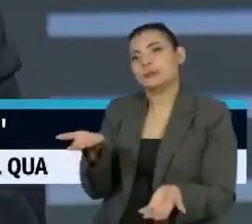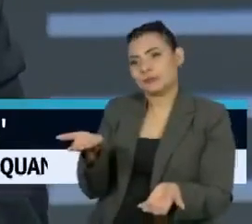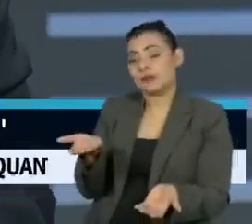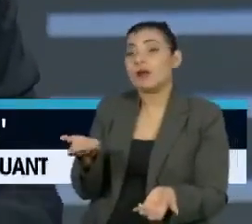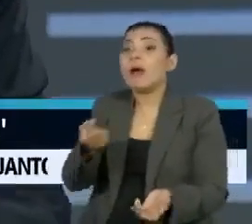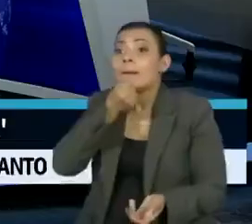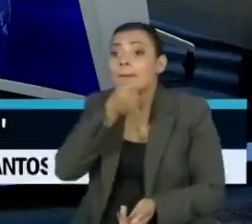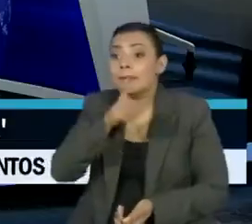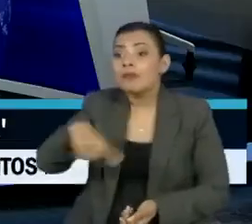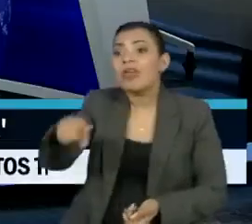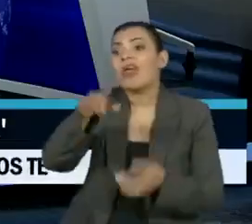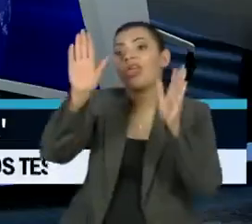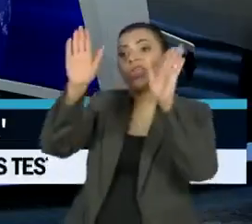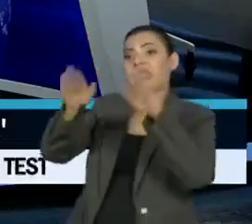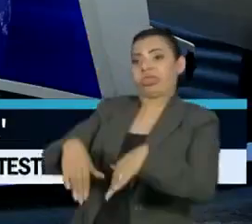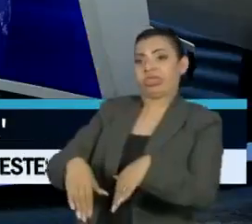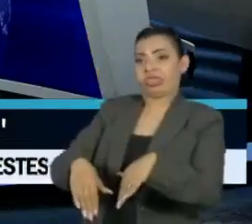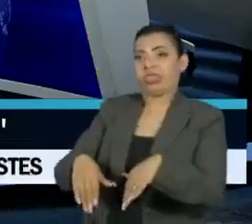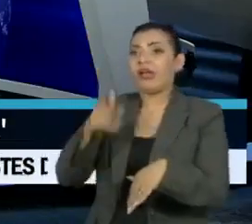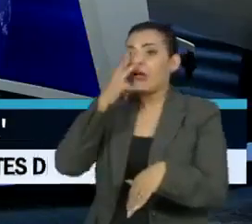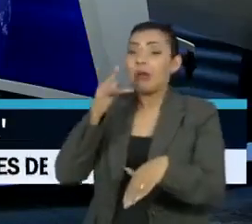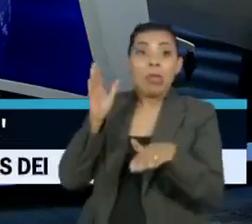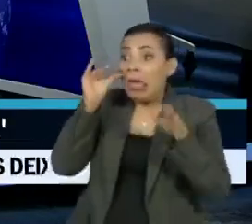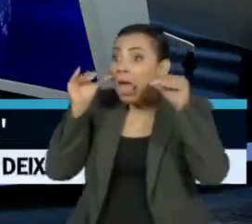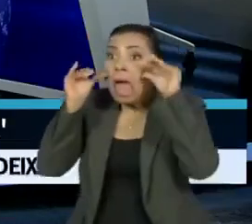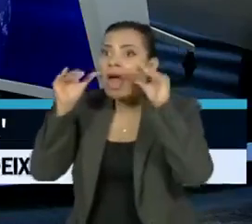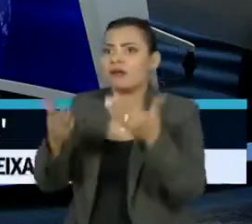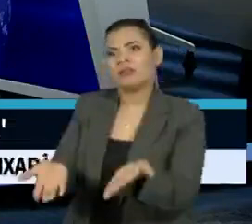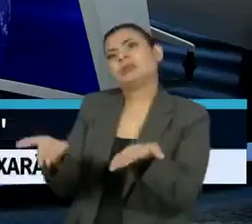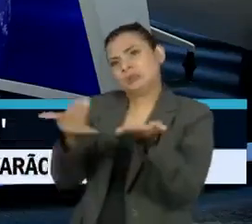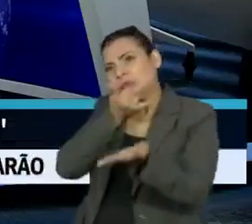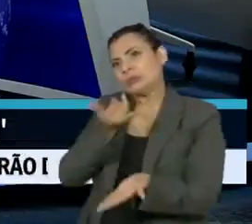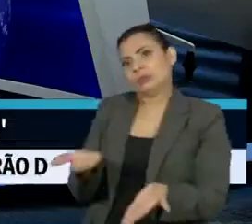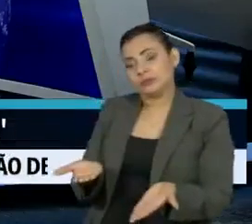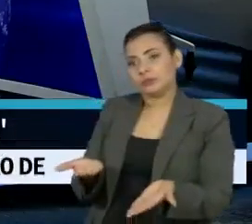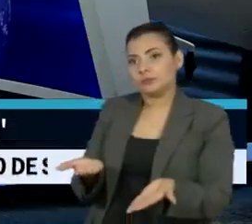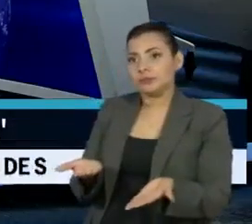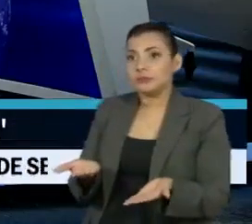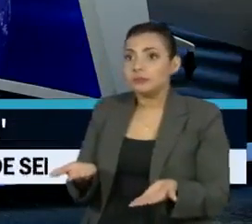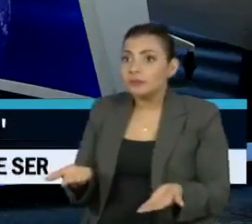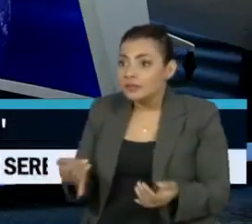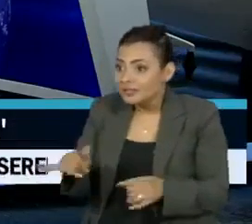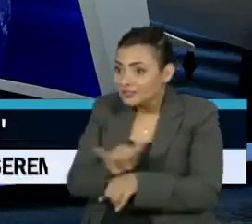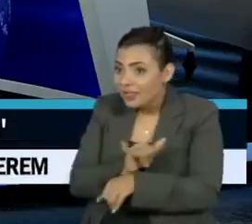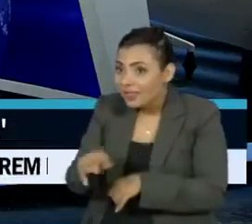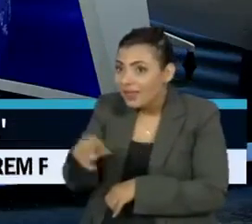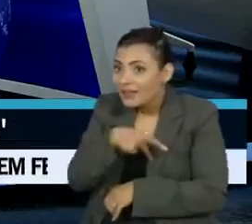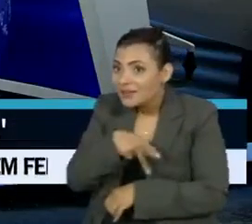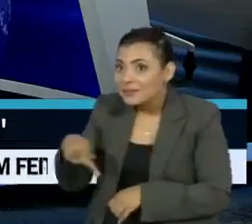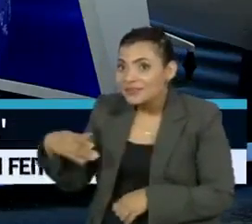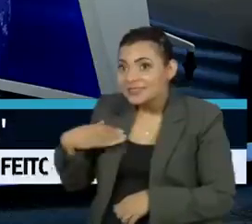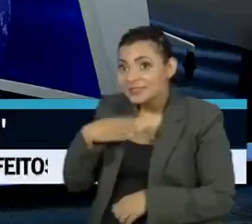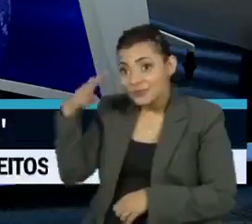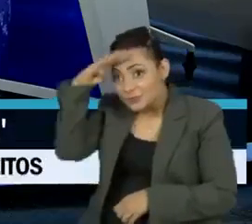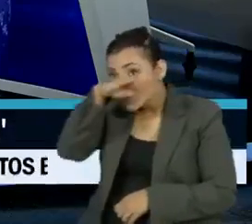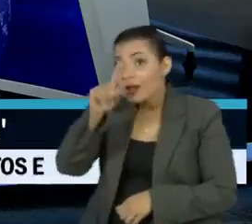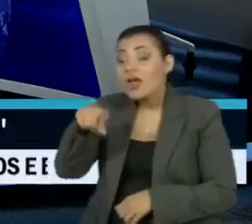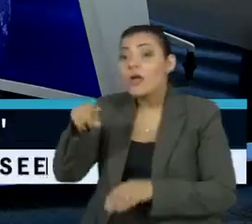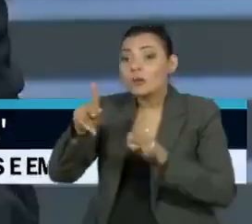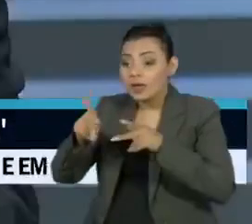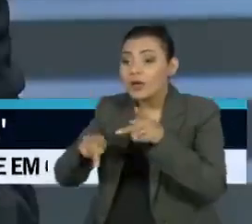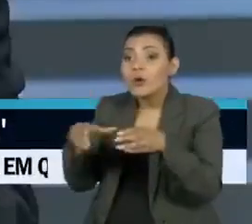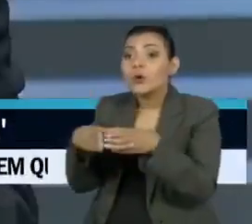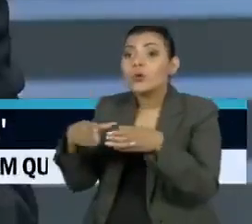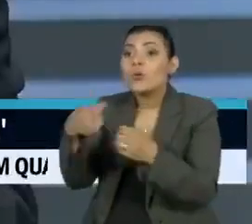urubuzada foram várias eu acho que assim essa estratégia do bolsonaro ela é voltada para